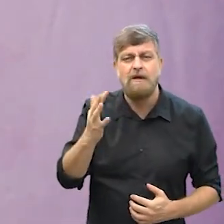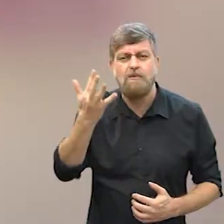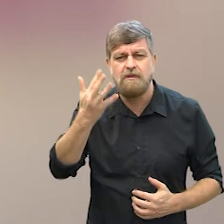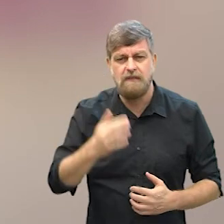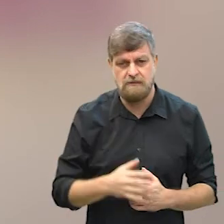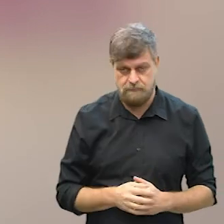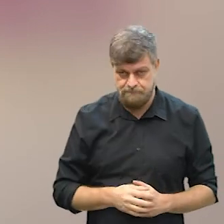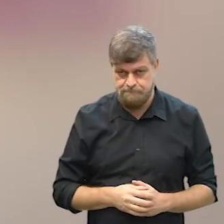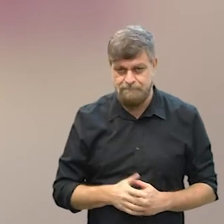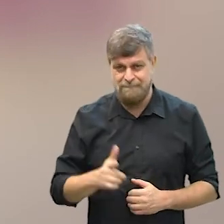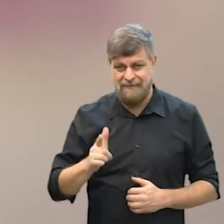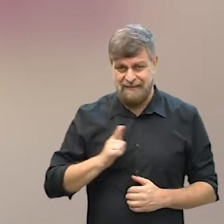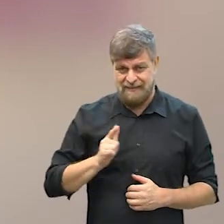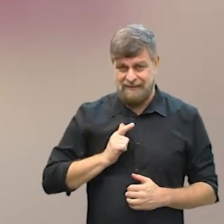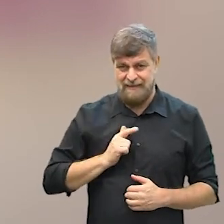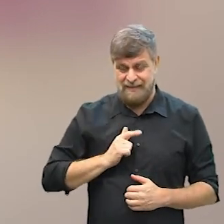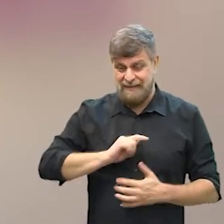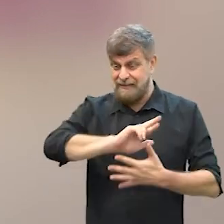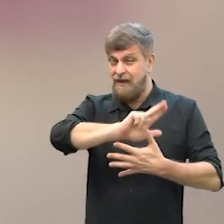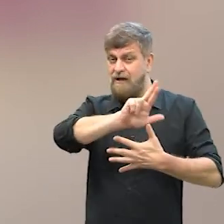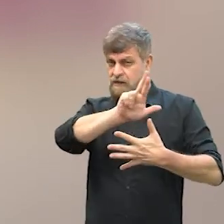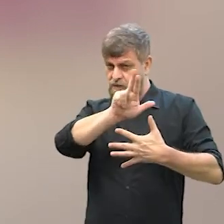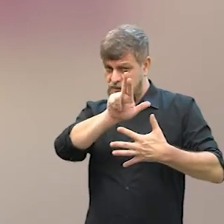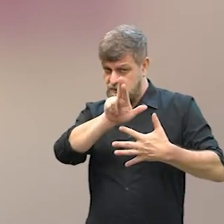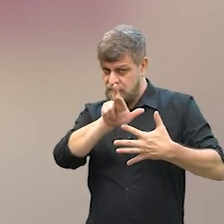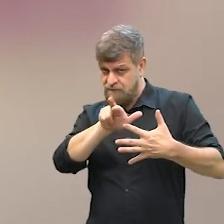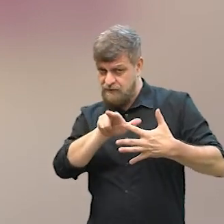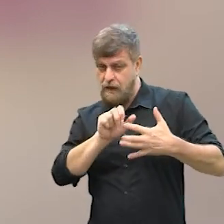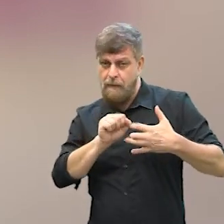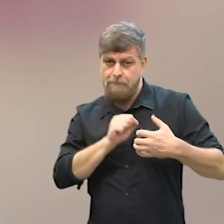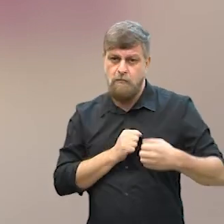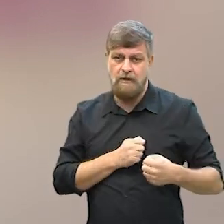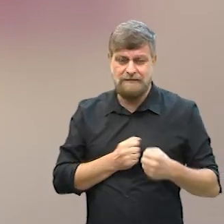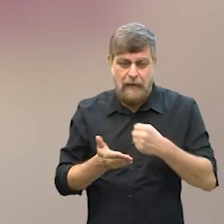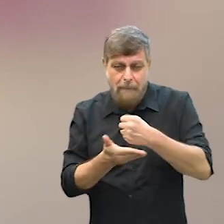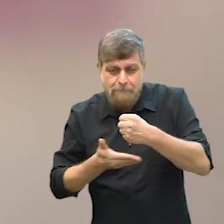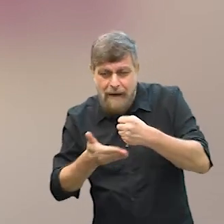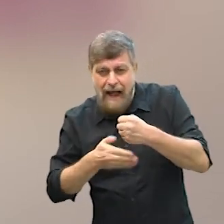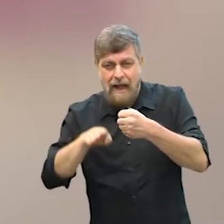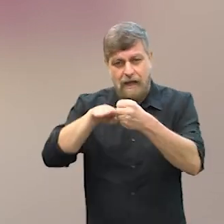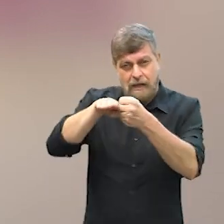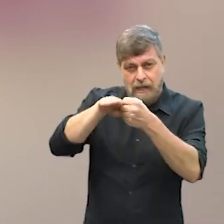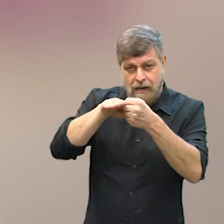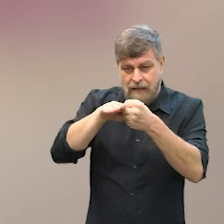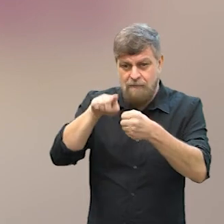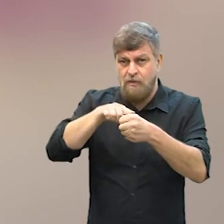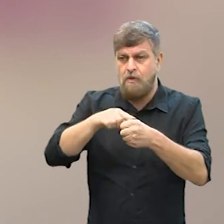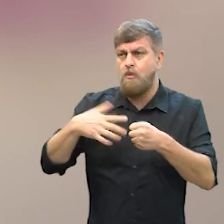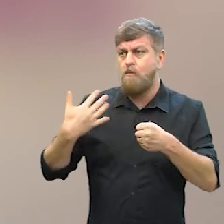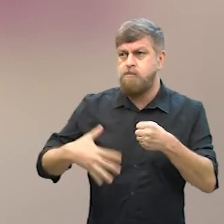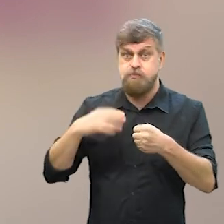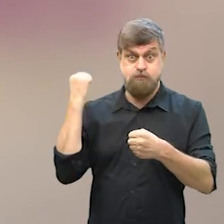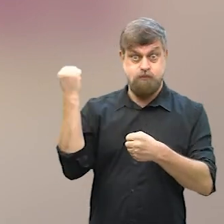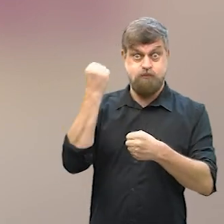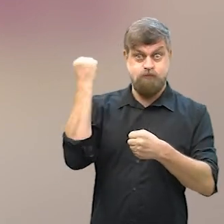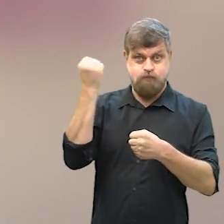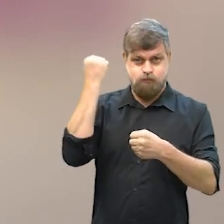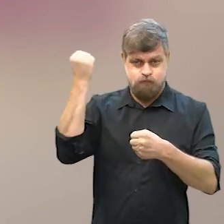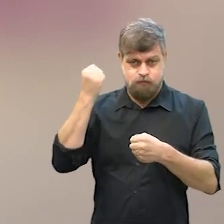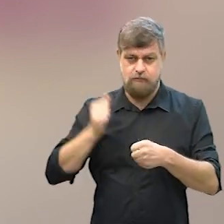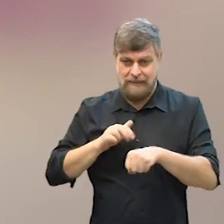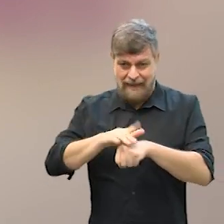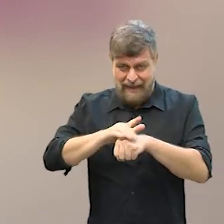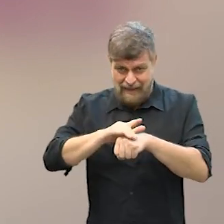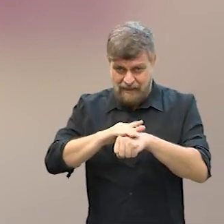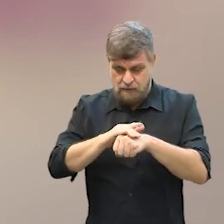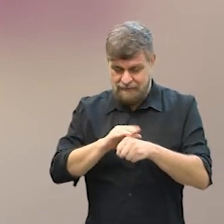ela? Existem vários graus de hipertensão pulmonar. Ela pode ser leve, pode ser moderada ou muito alta, né? Quando se faz